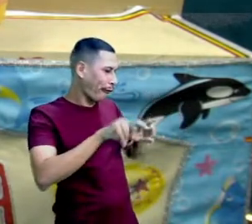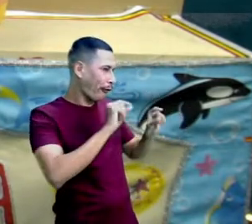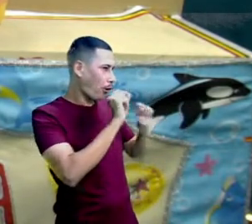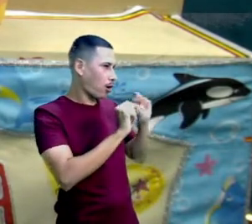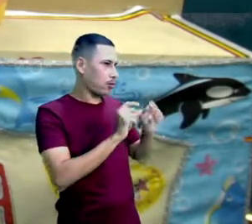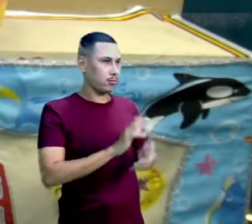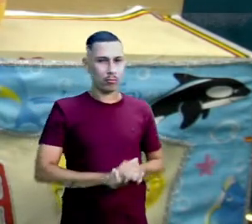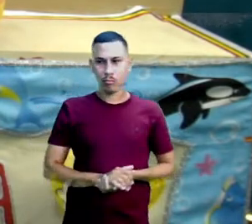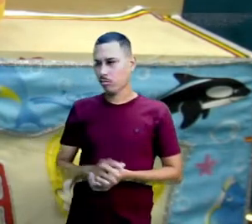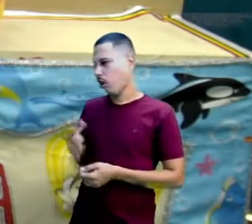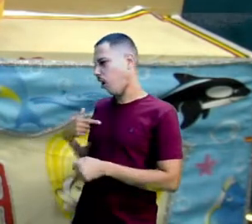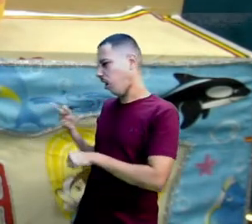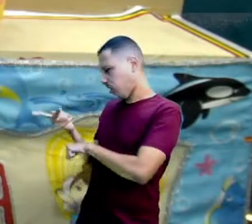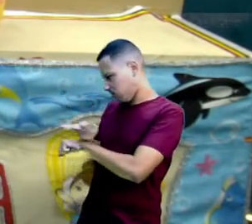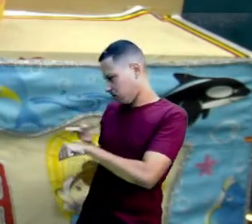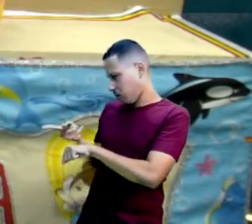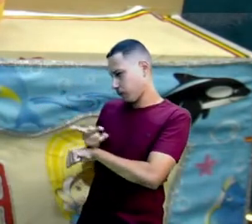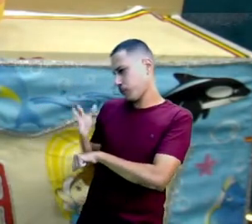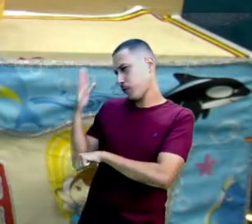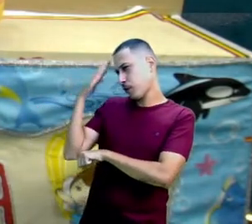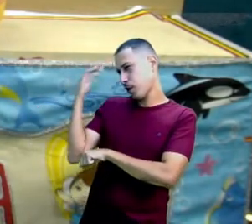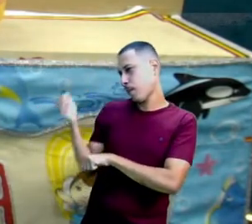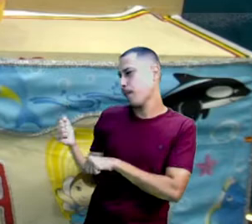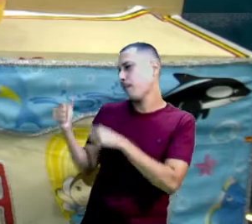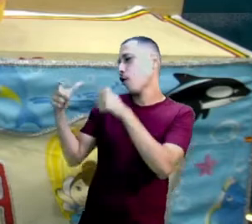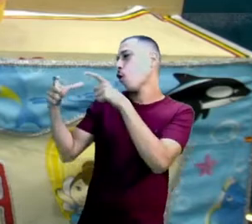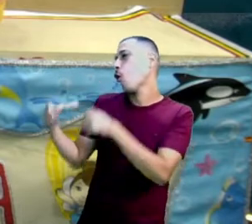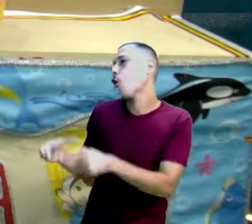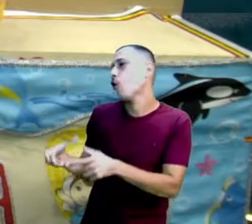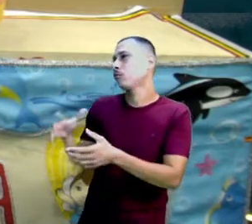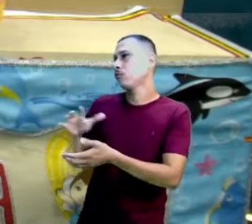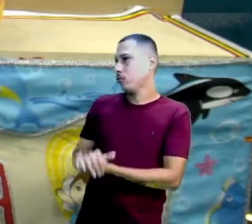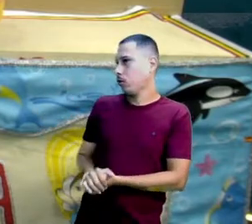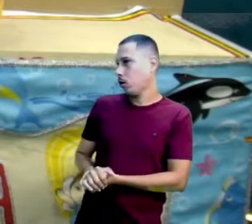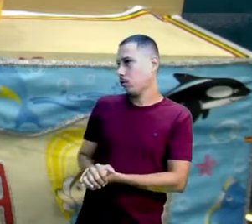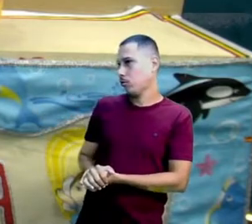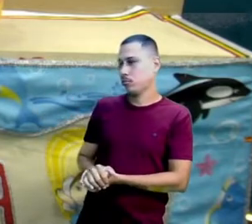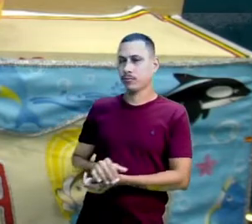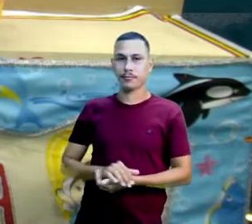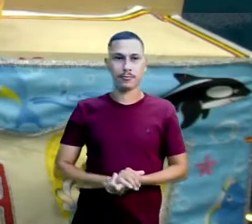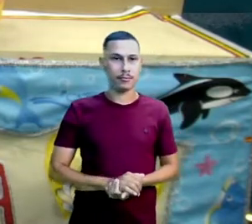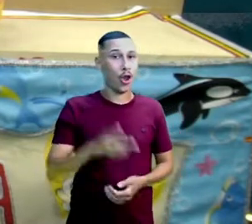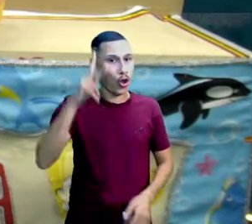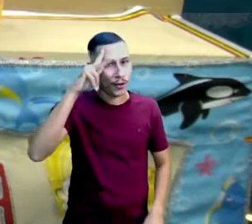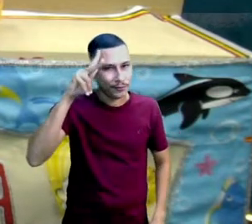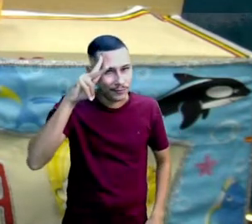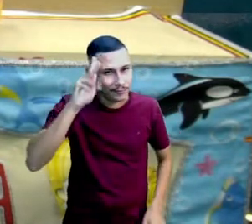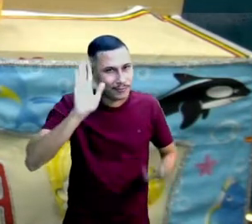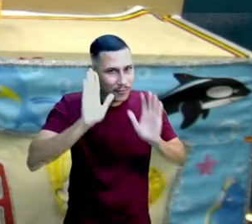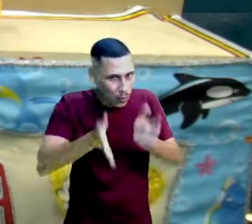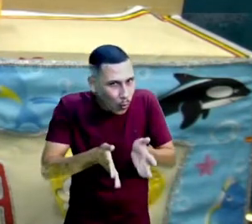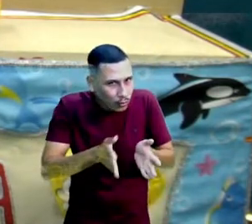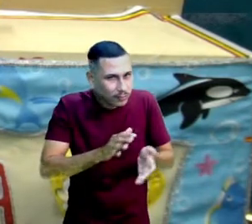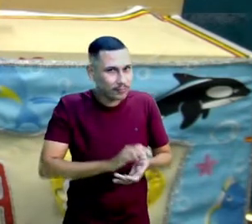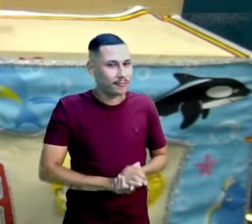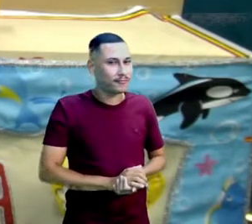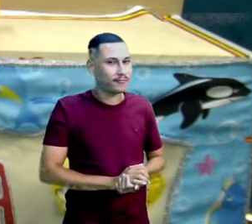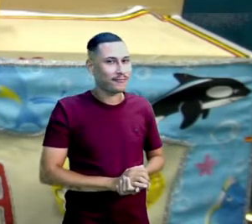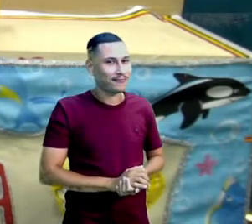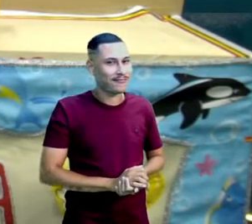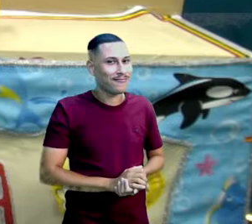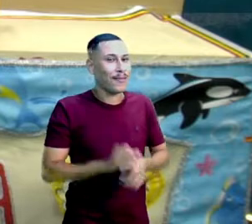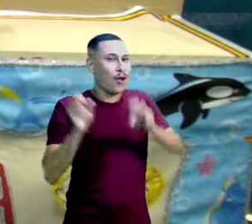Tô procurando pra saber de onde é que vem essa bomba! A história de hoje é...